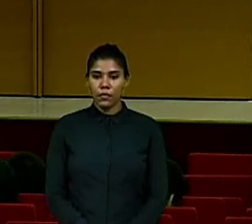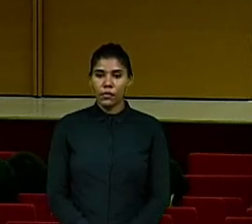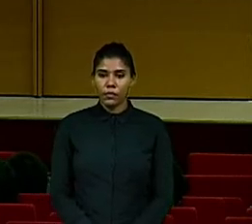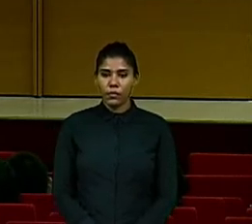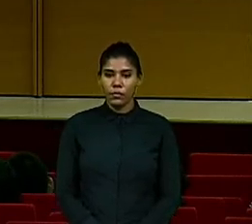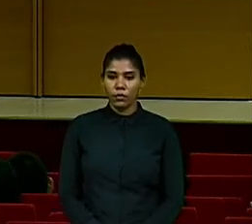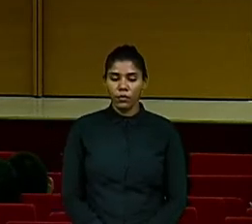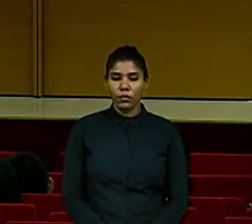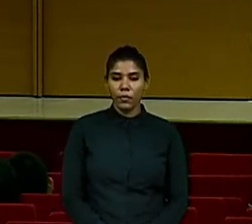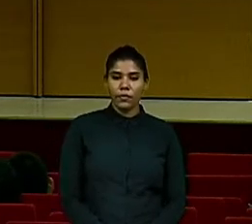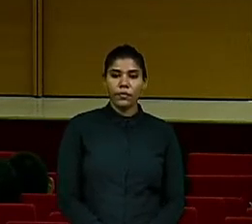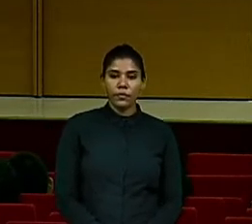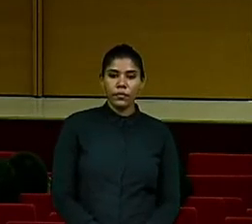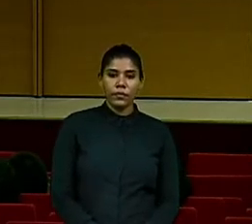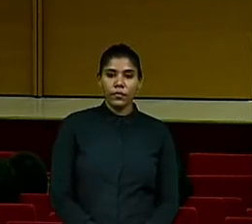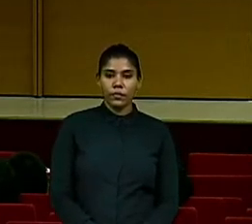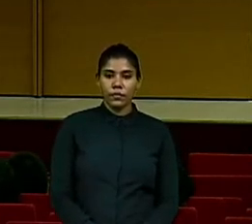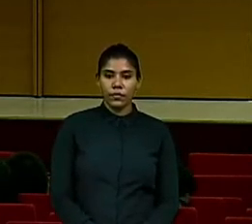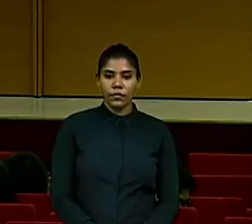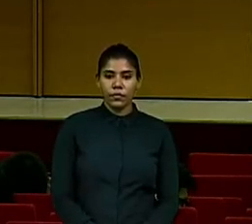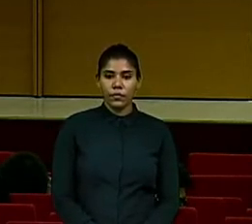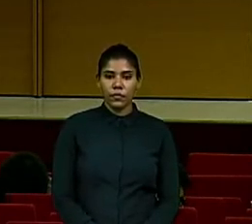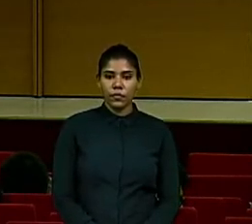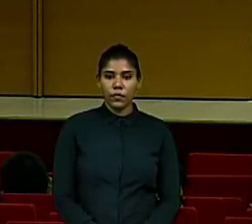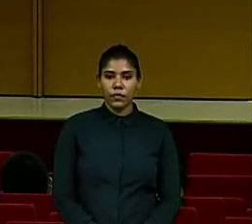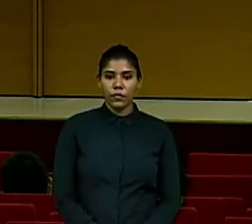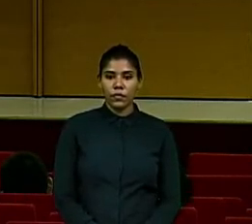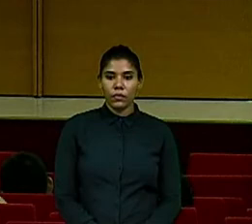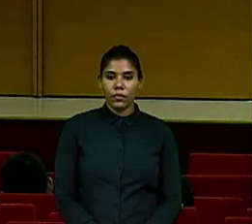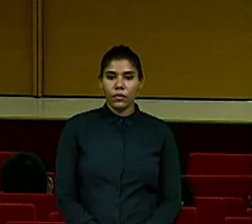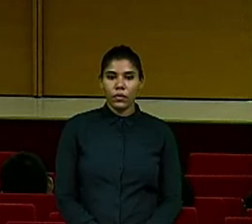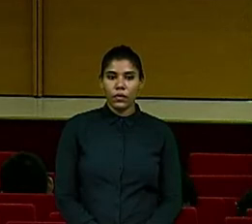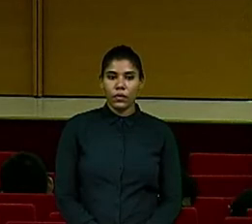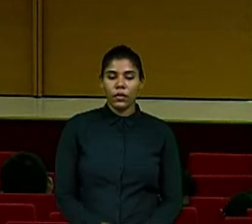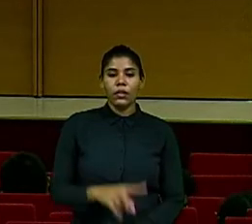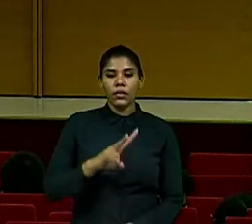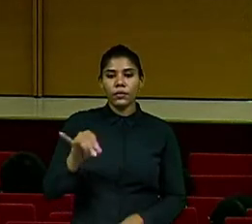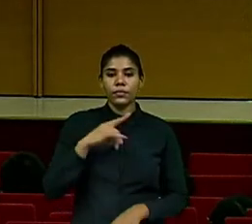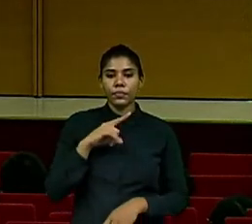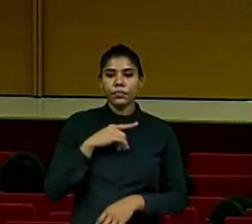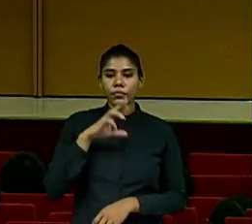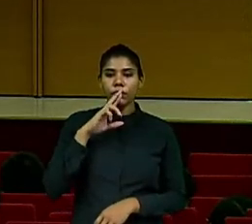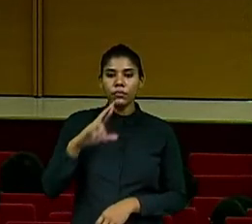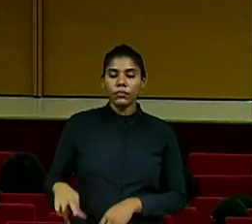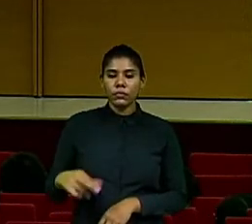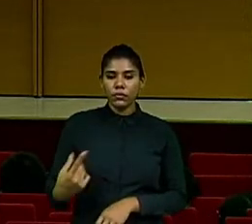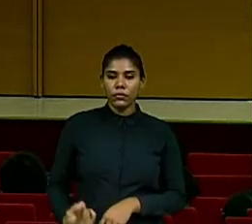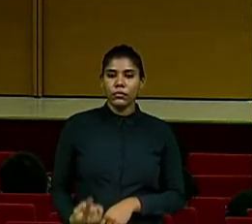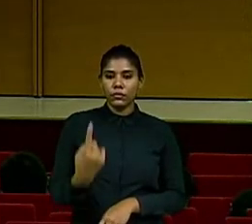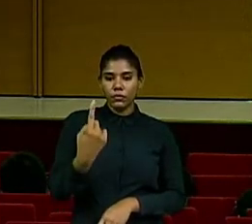basta ter o DNA para você fazer a técnica vai sair um resultado único